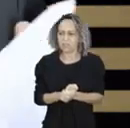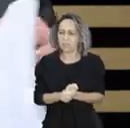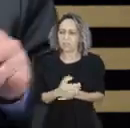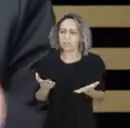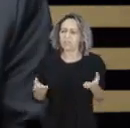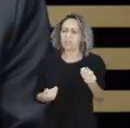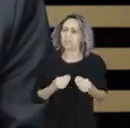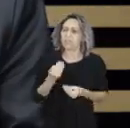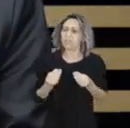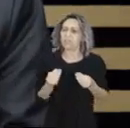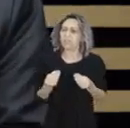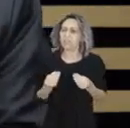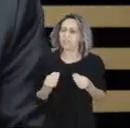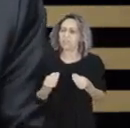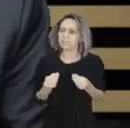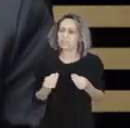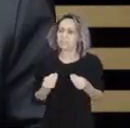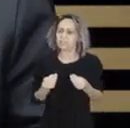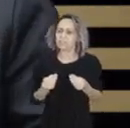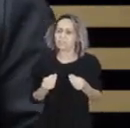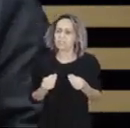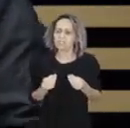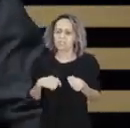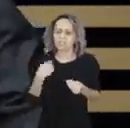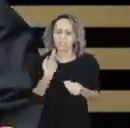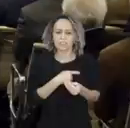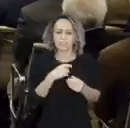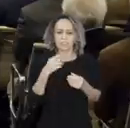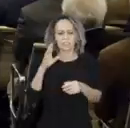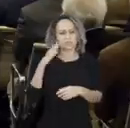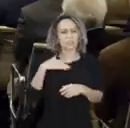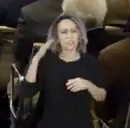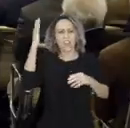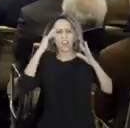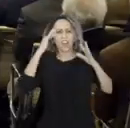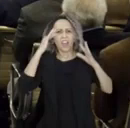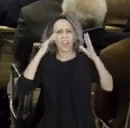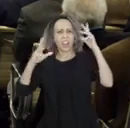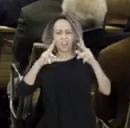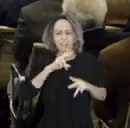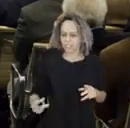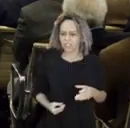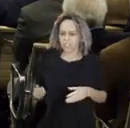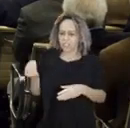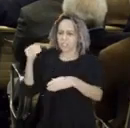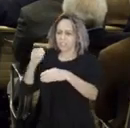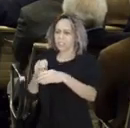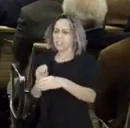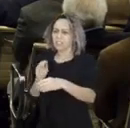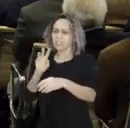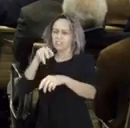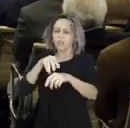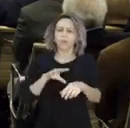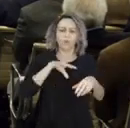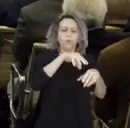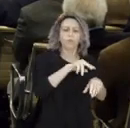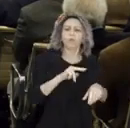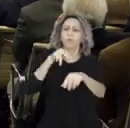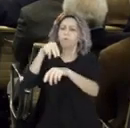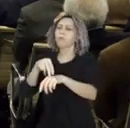É o seguinte, a gente tem a ilusão dizendo que a China está ocupando a África, que a China está ocupando a América Latina. Não, ela está ocupando o Brasil.